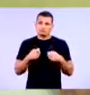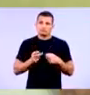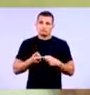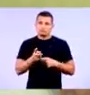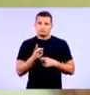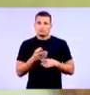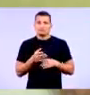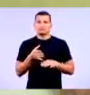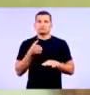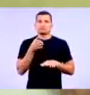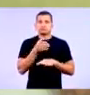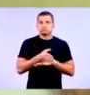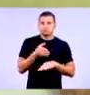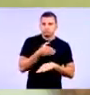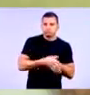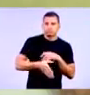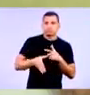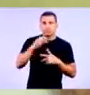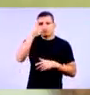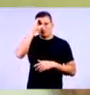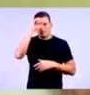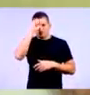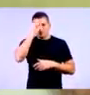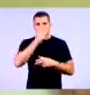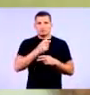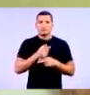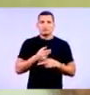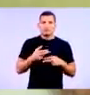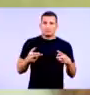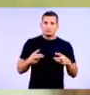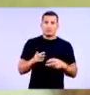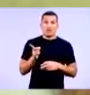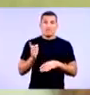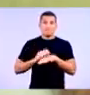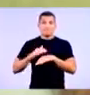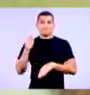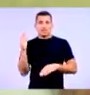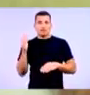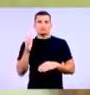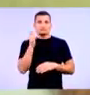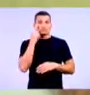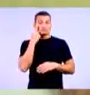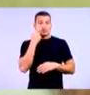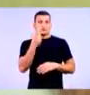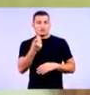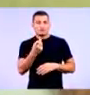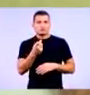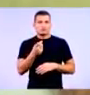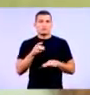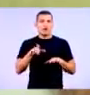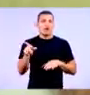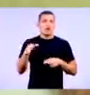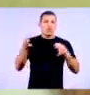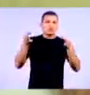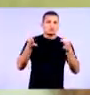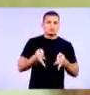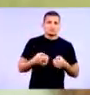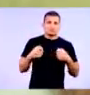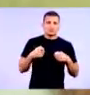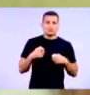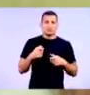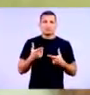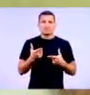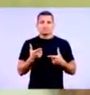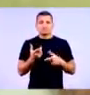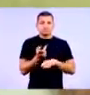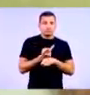pela aprendizagem, e aí ele não é que ele se dedica mais, mas ele com certeza tem que procurar